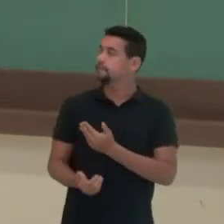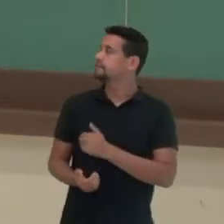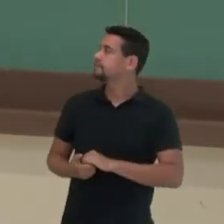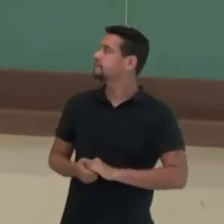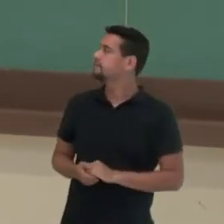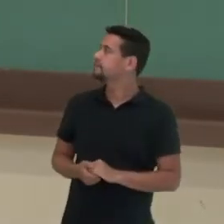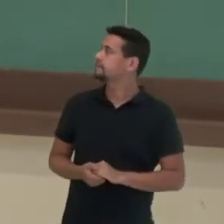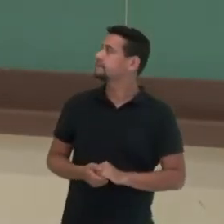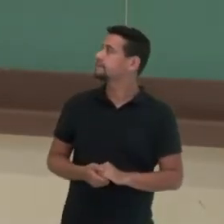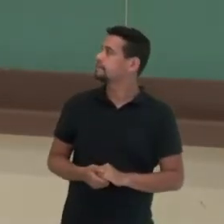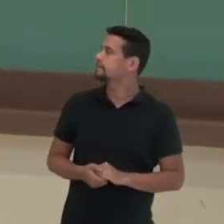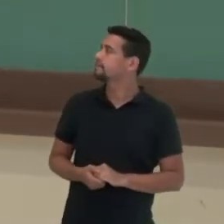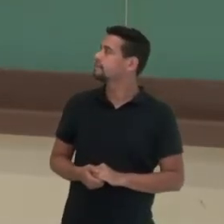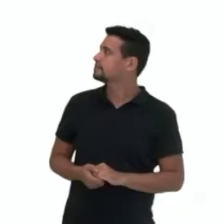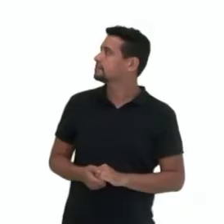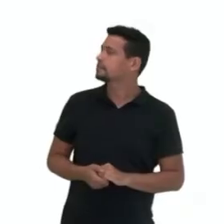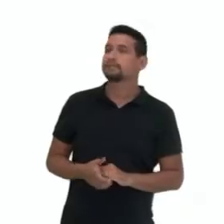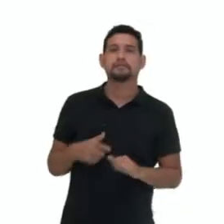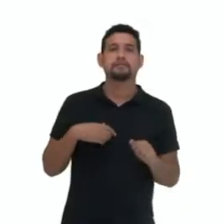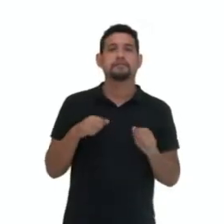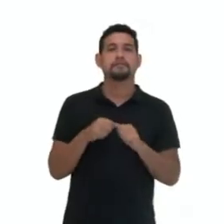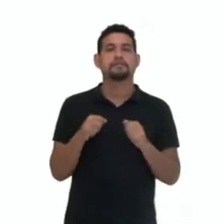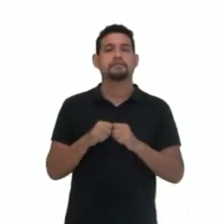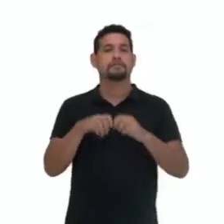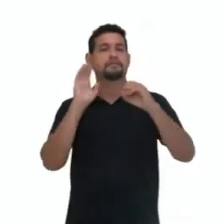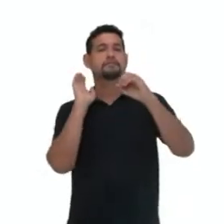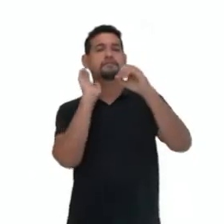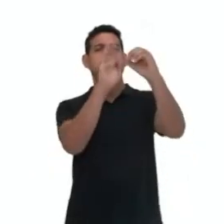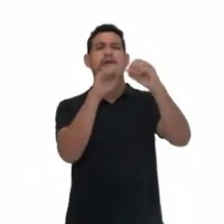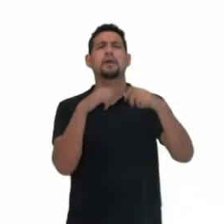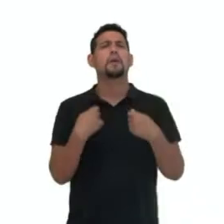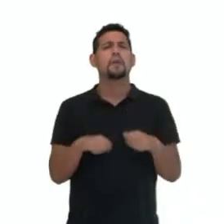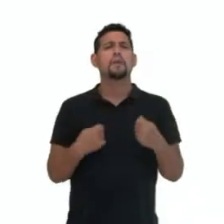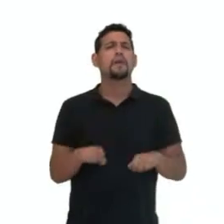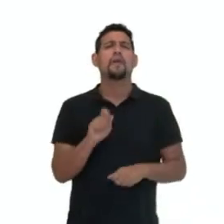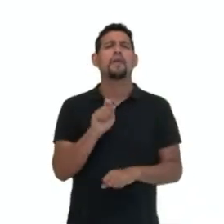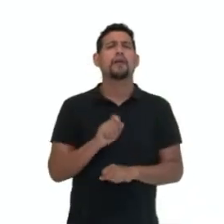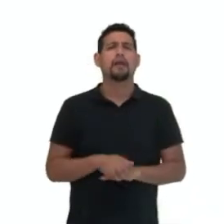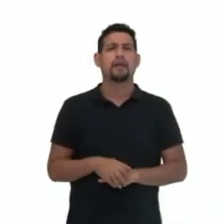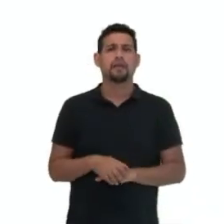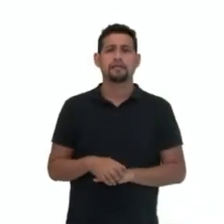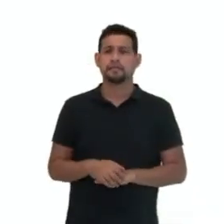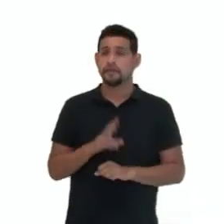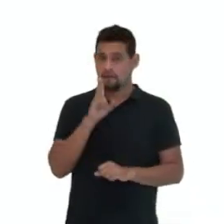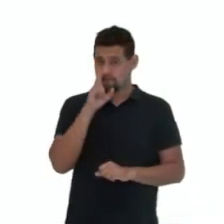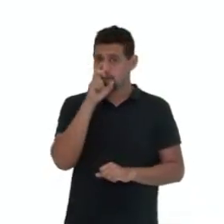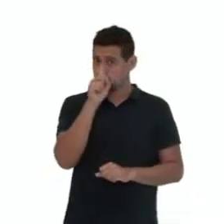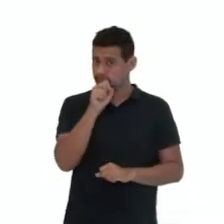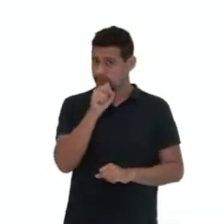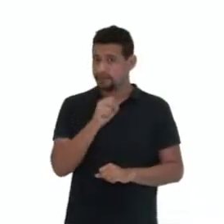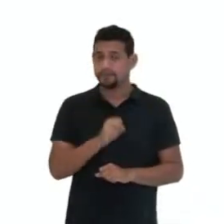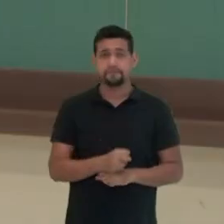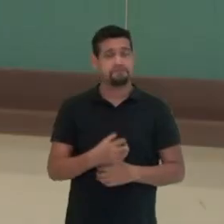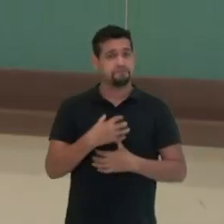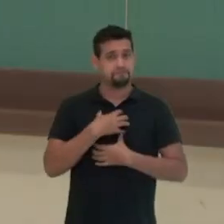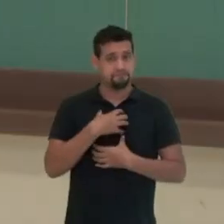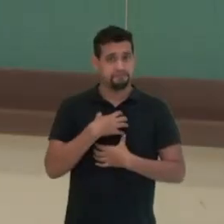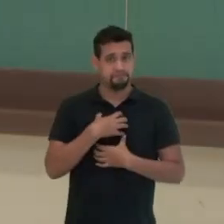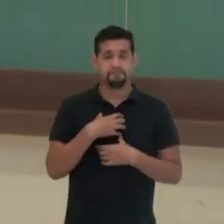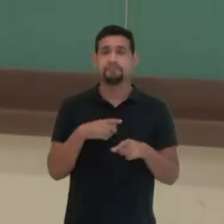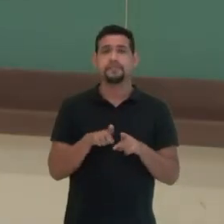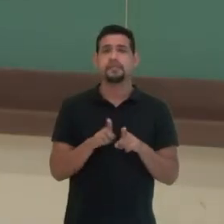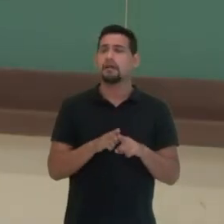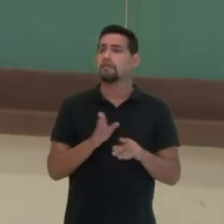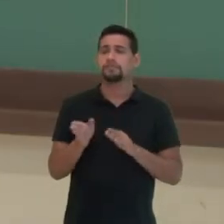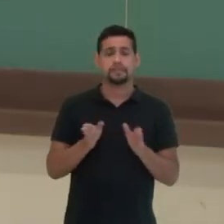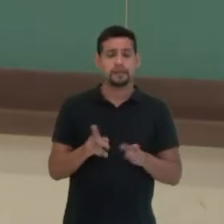né? Vai realizar o saque. E o que ela precisa também? A força, o sentido, ali a direção.